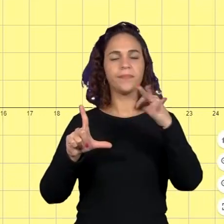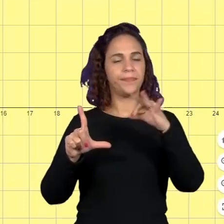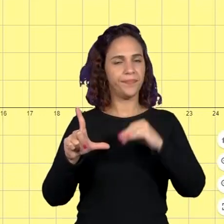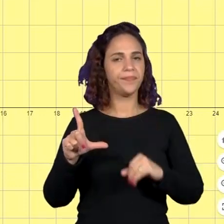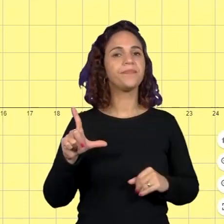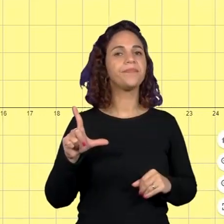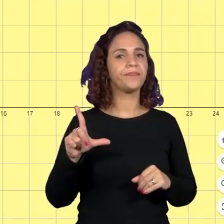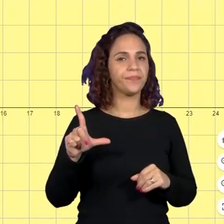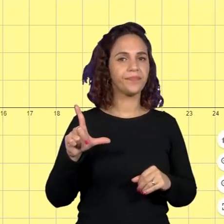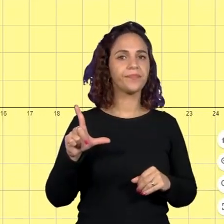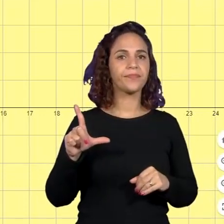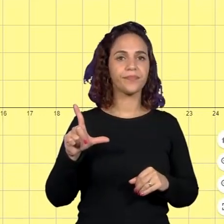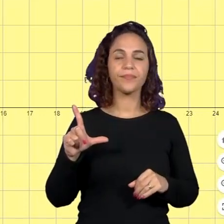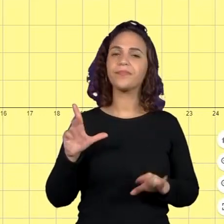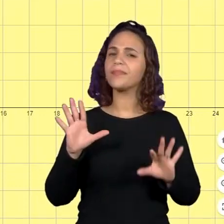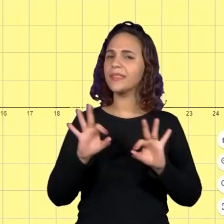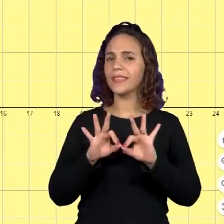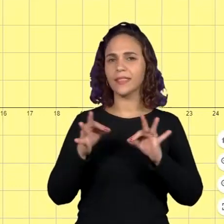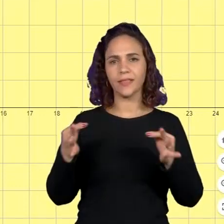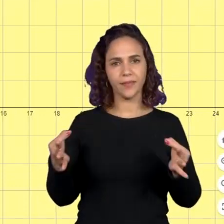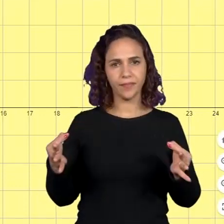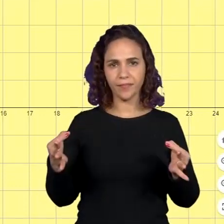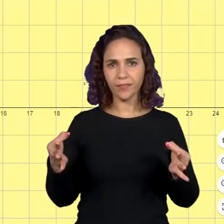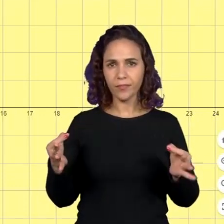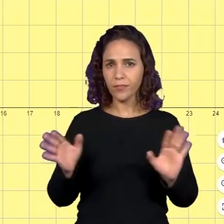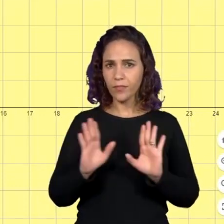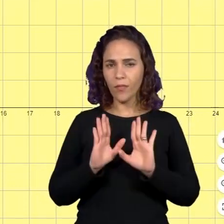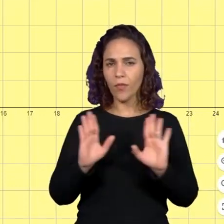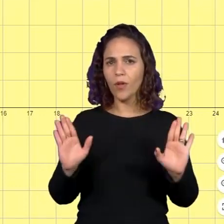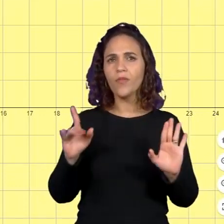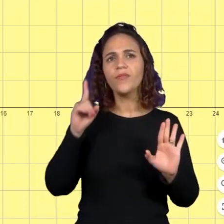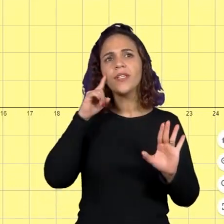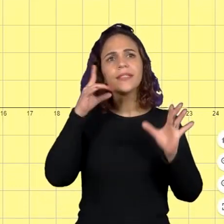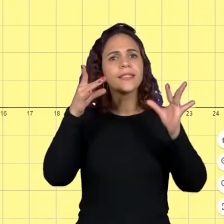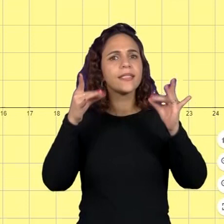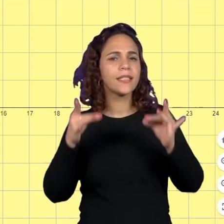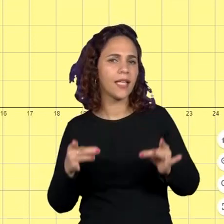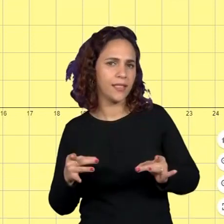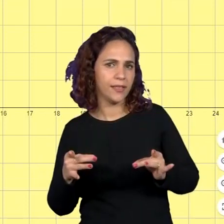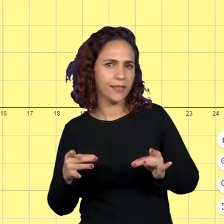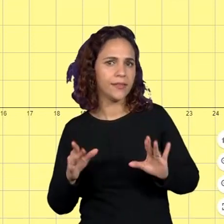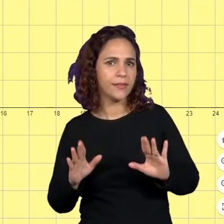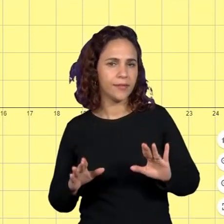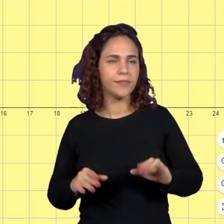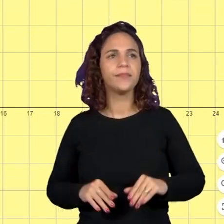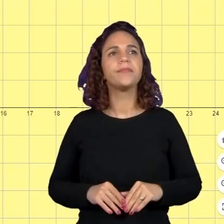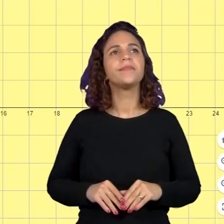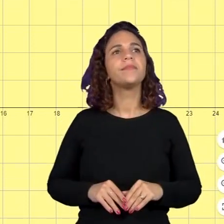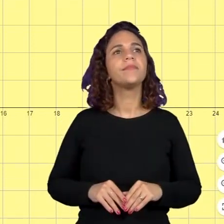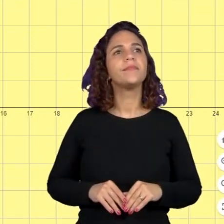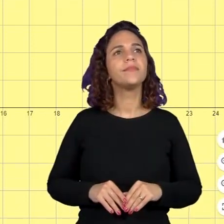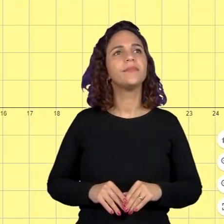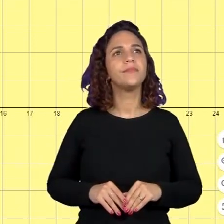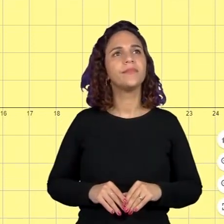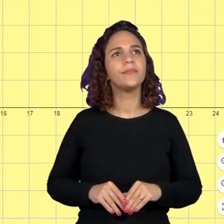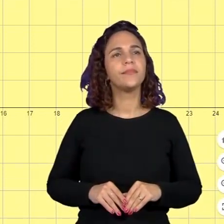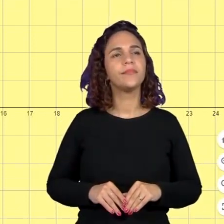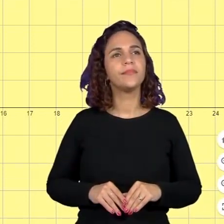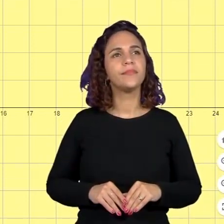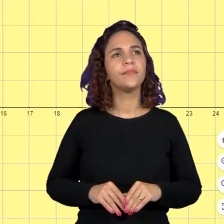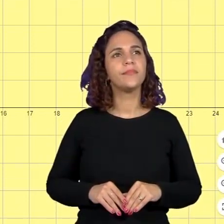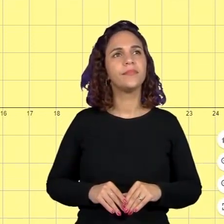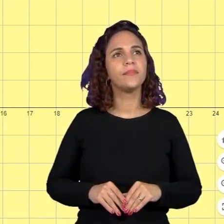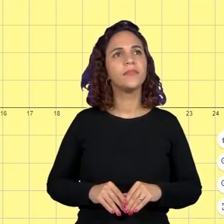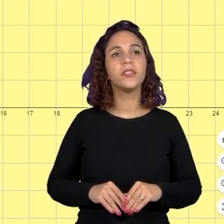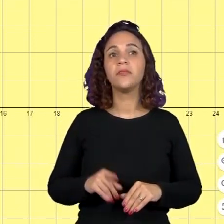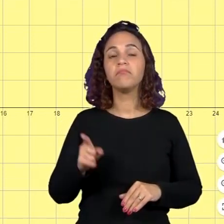construir um de linha. Um Tá. bem simples, só para a gente explorar a ferramenta, certo? Olha lá. Não